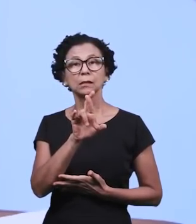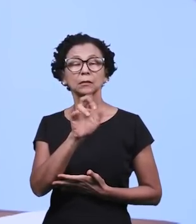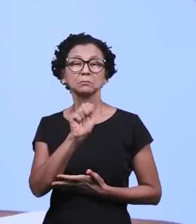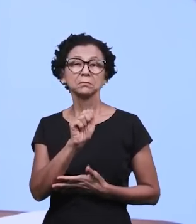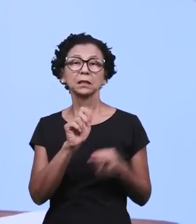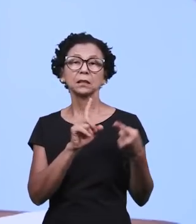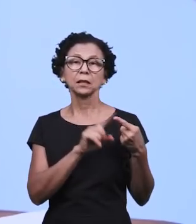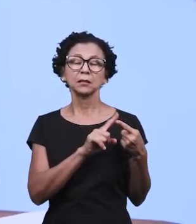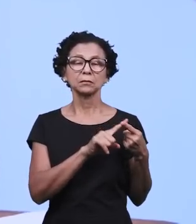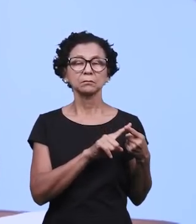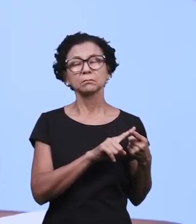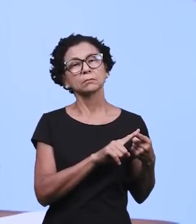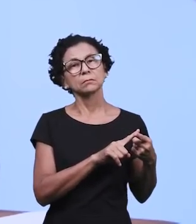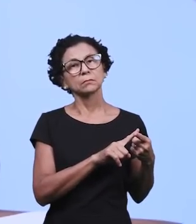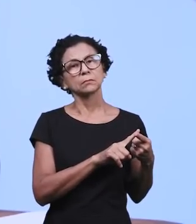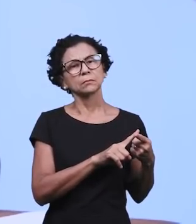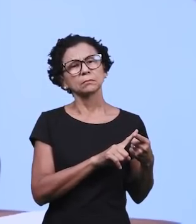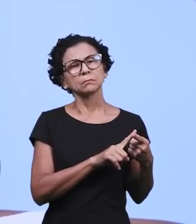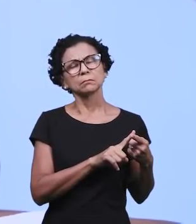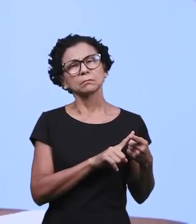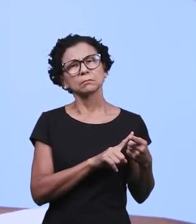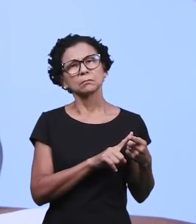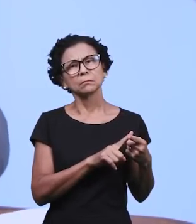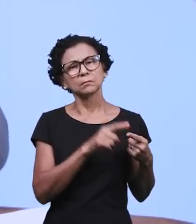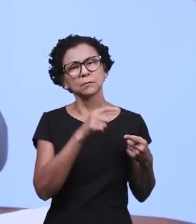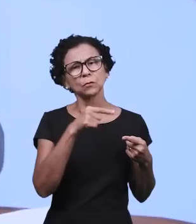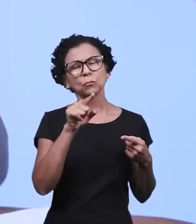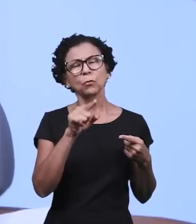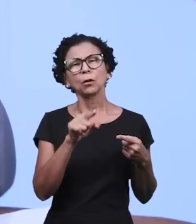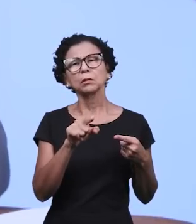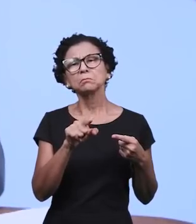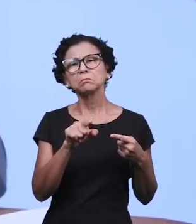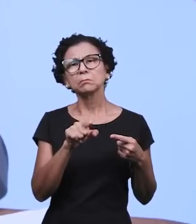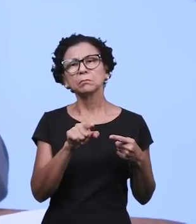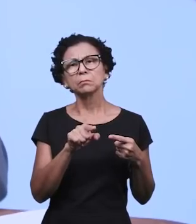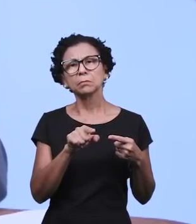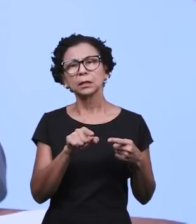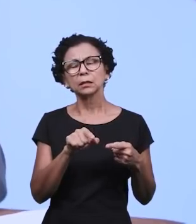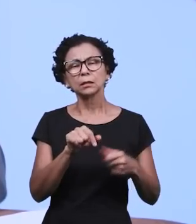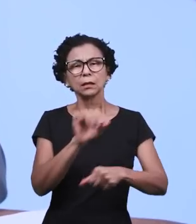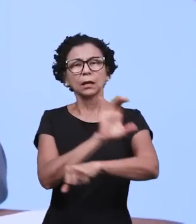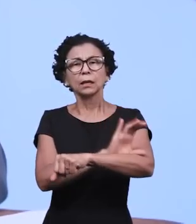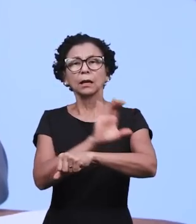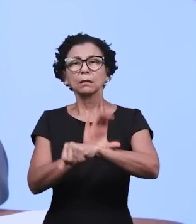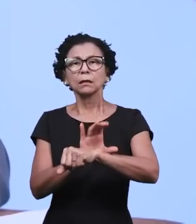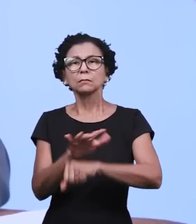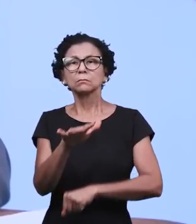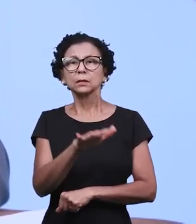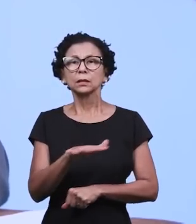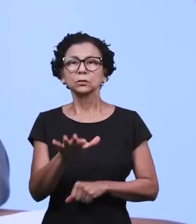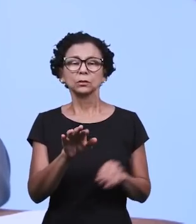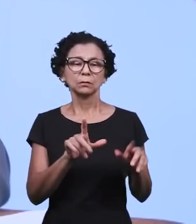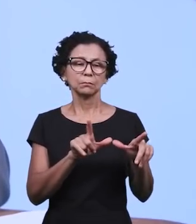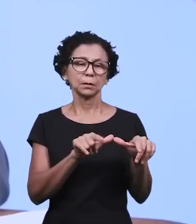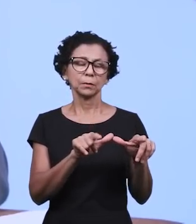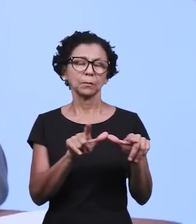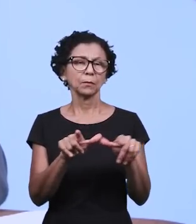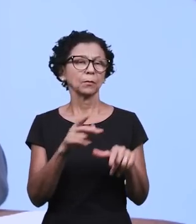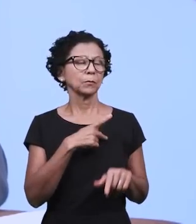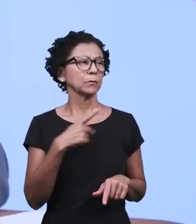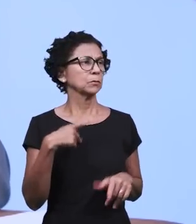os rios, quase no final da junção dos rios Tigre e Eufrates, chamada Mesopotâmia,